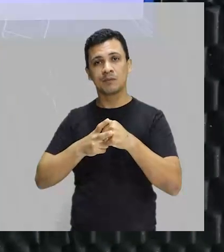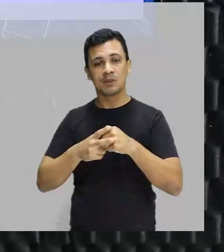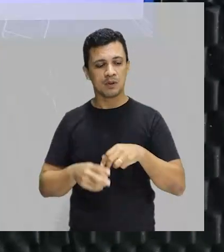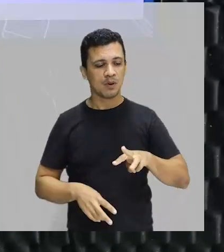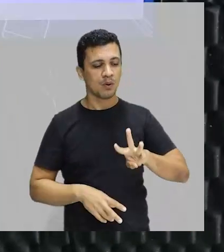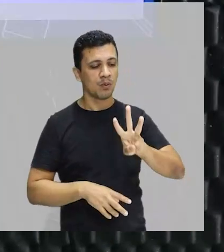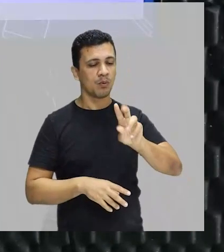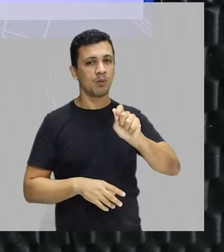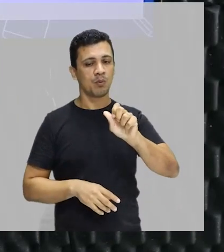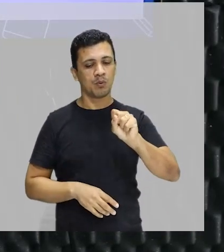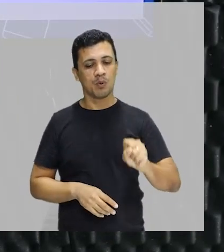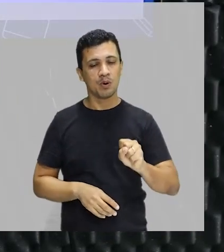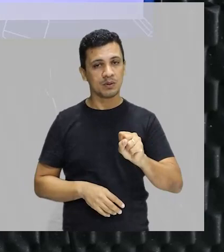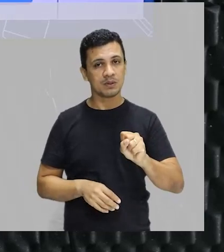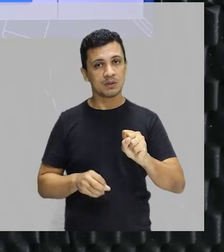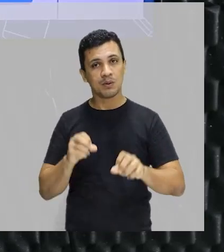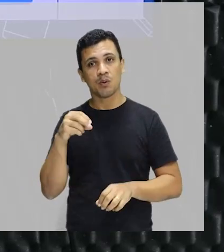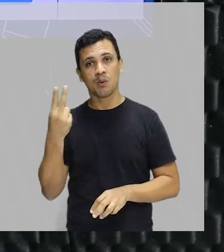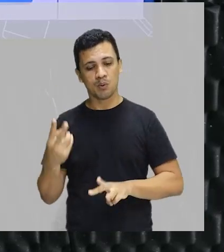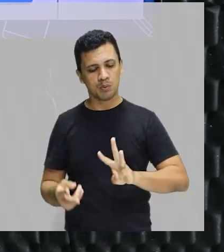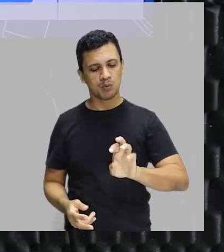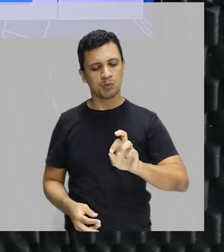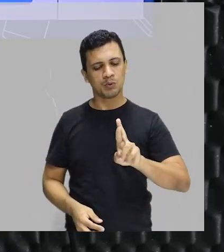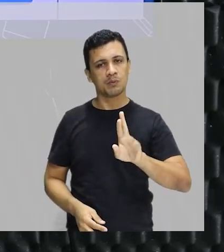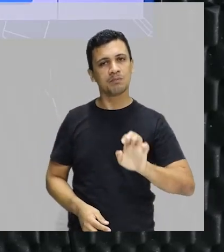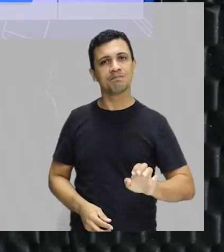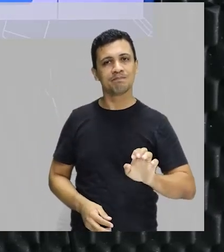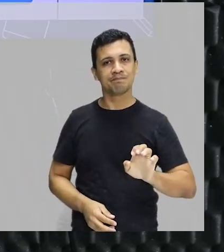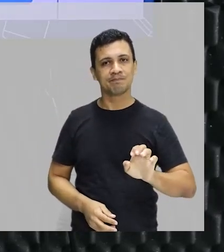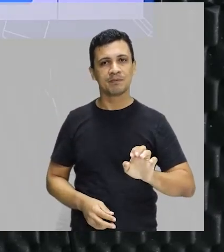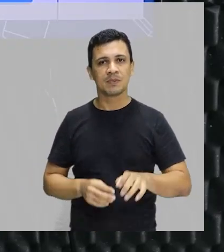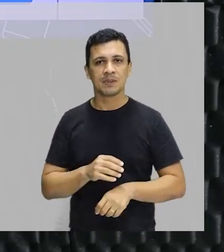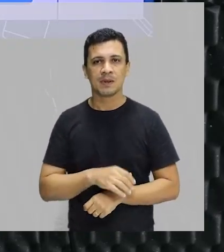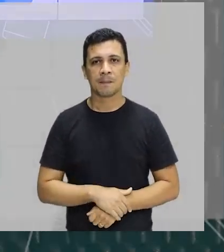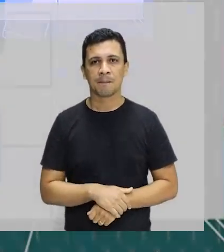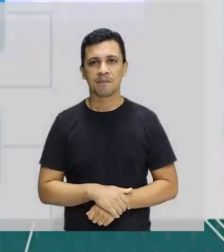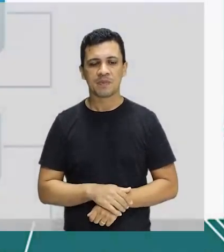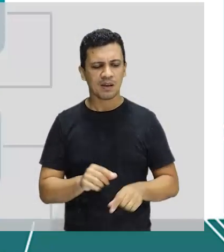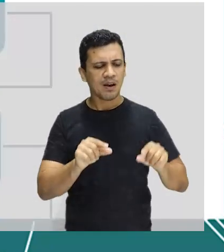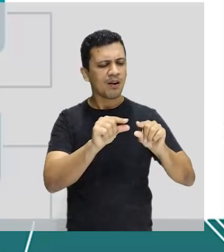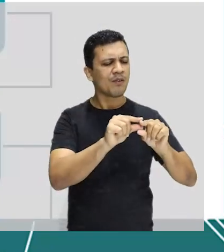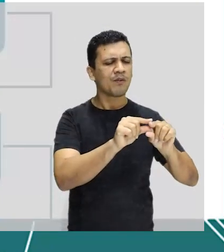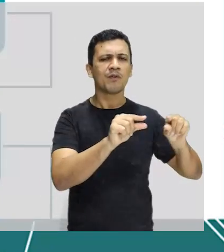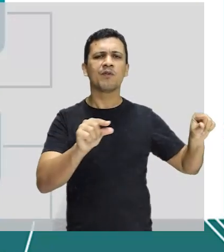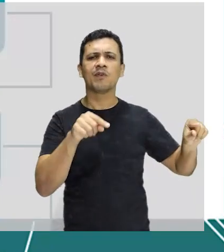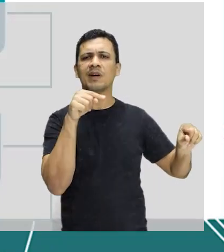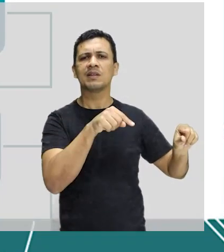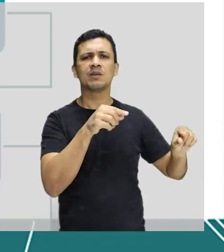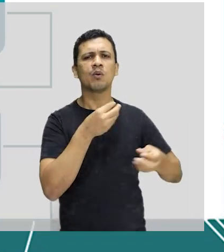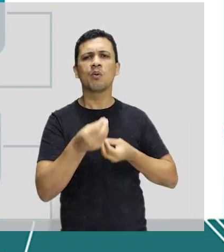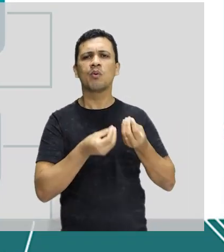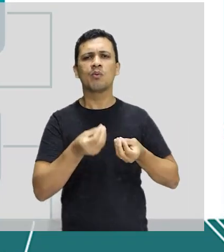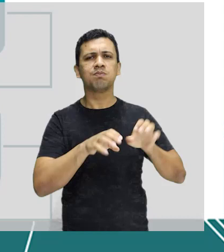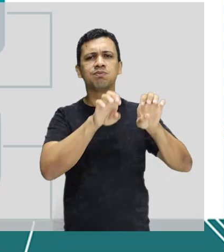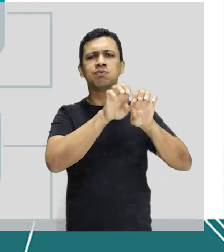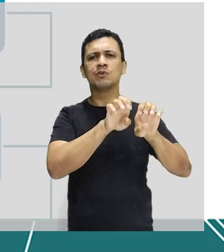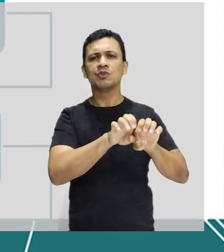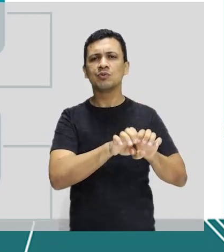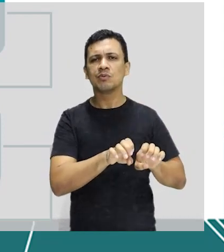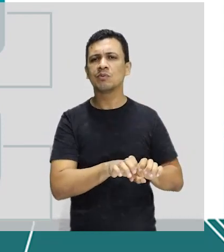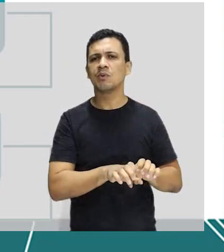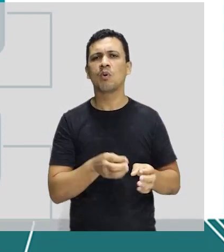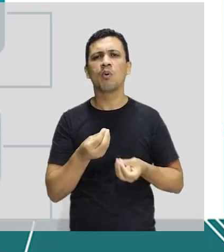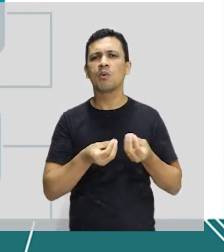were no plural e na segunda pessoa. A frase afirmativa, a estrutura para eu organizar os